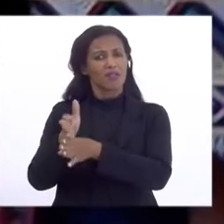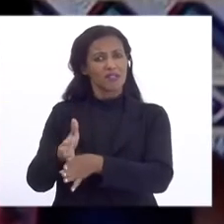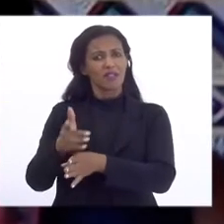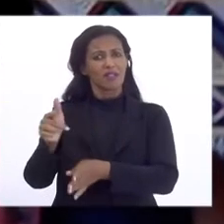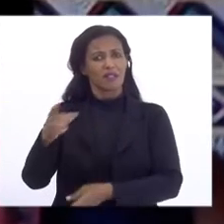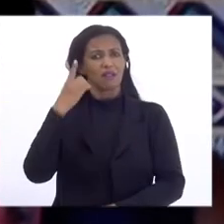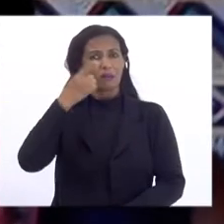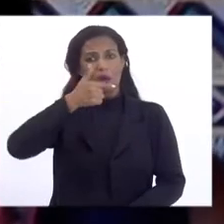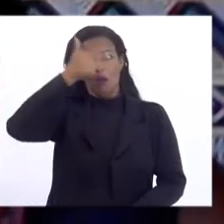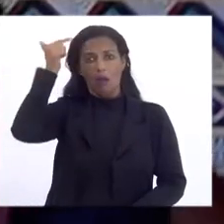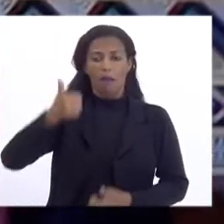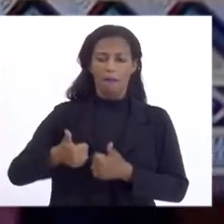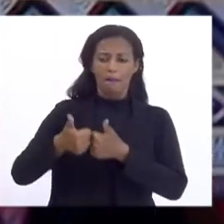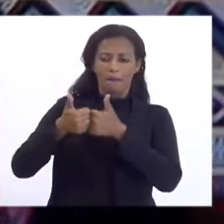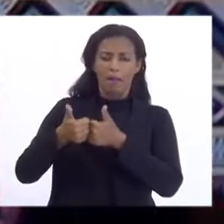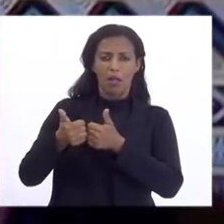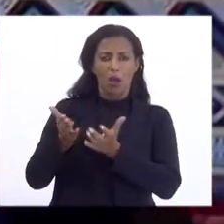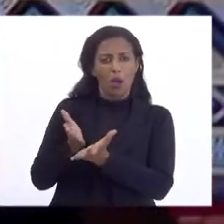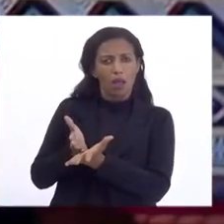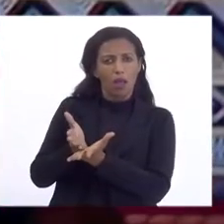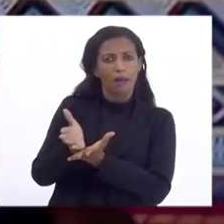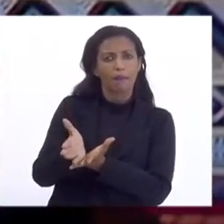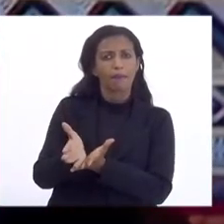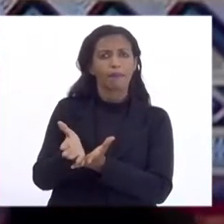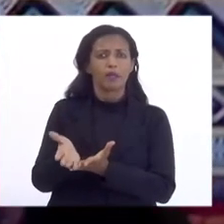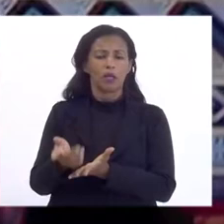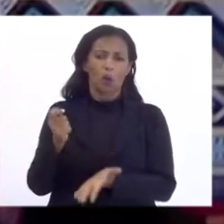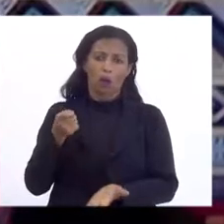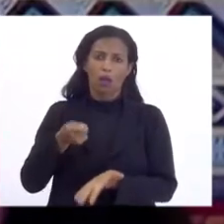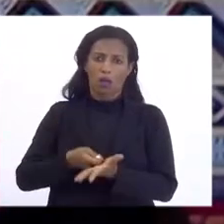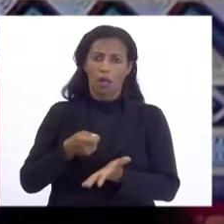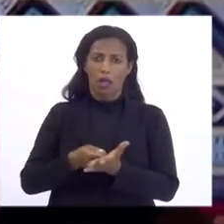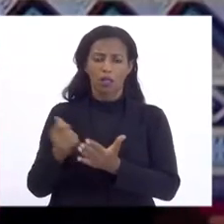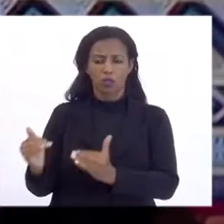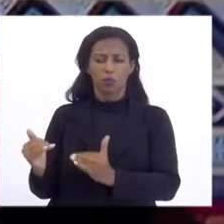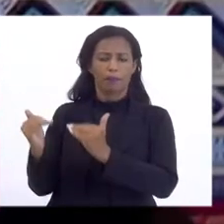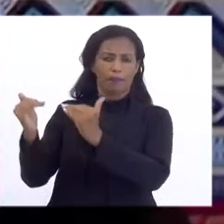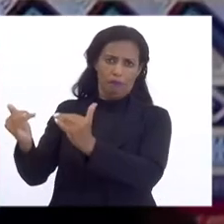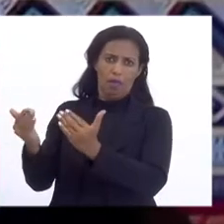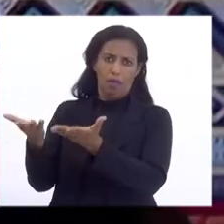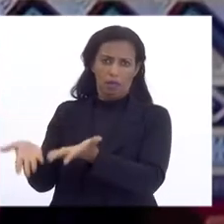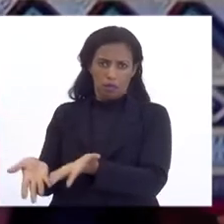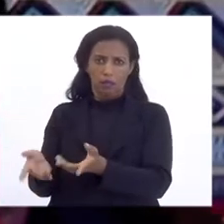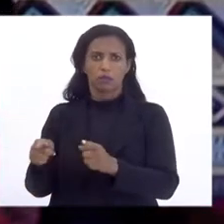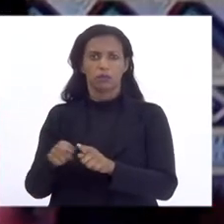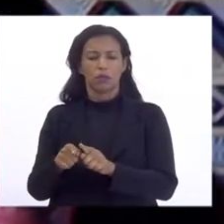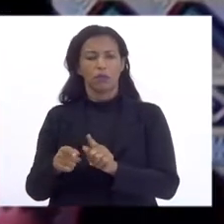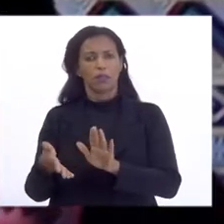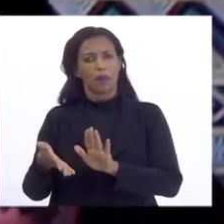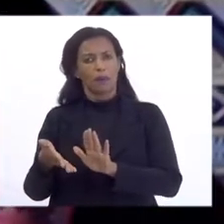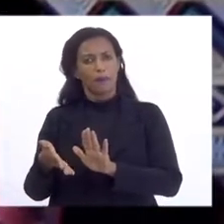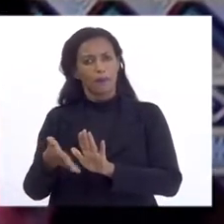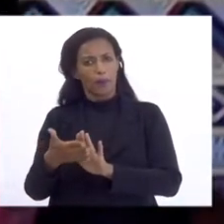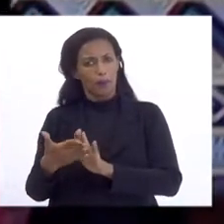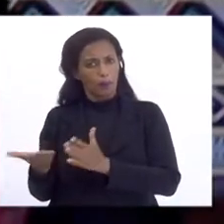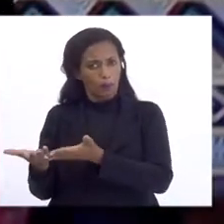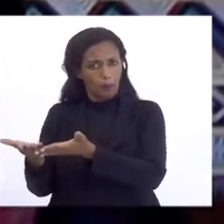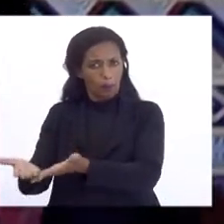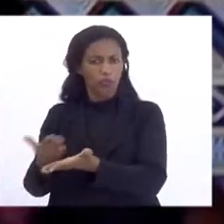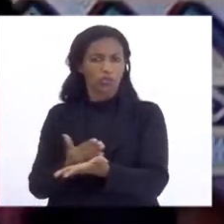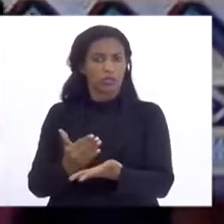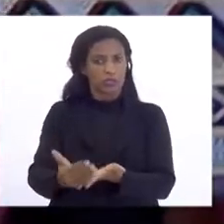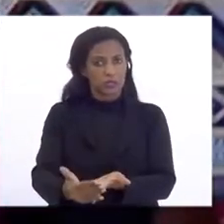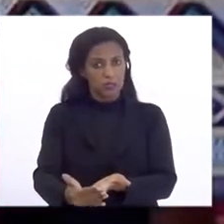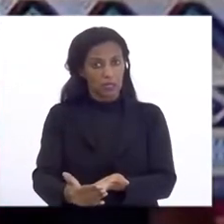Luiz Paulo, eu acho que é o melhor caminho, acho que garante o mérito, né, inclusive da proposição